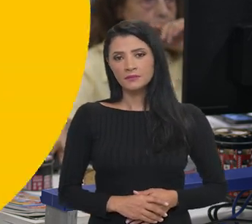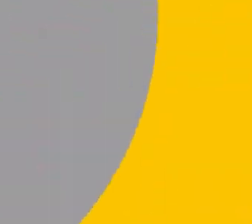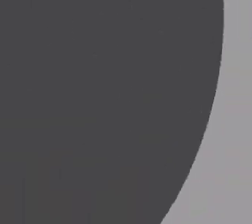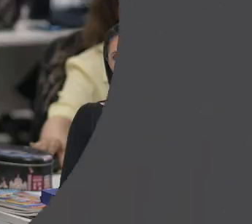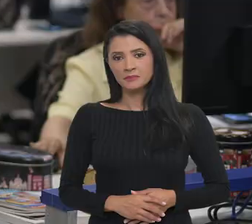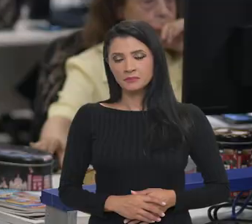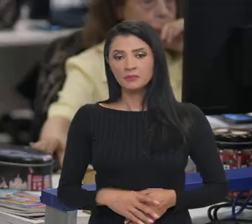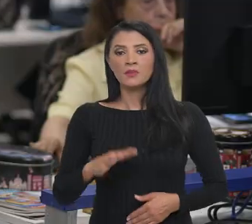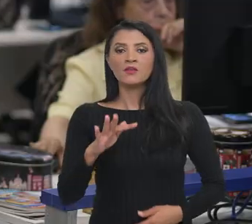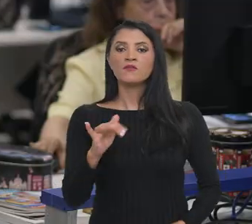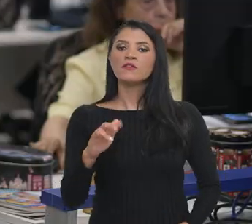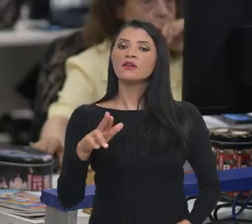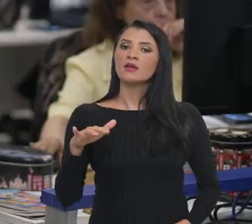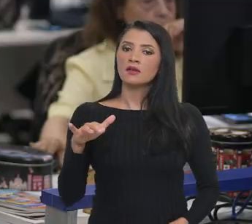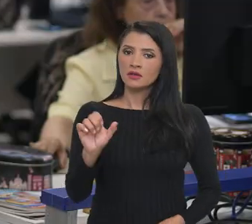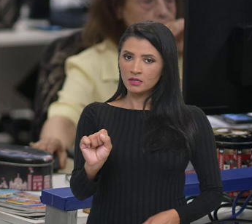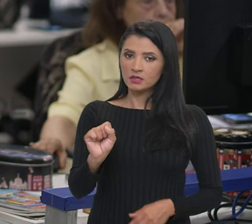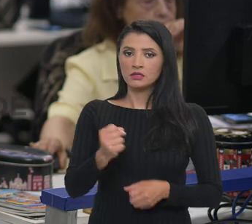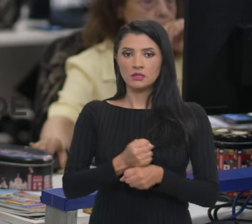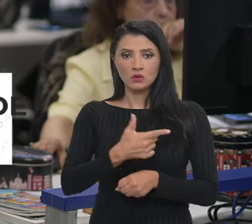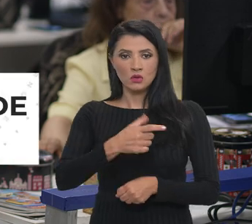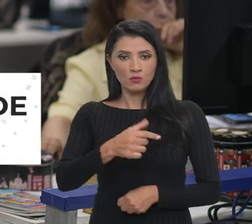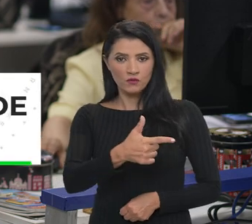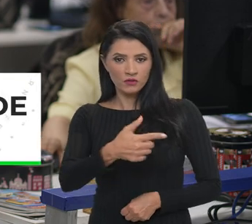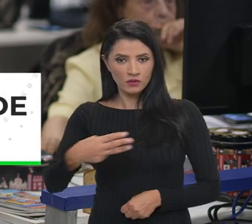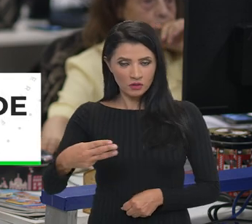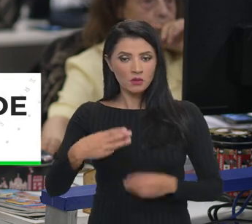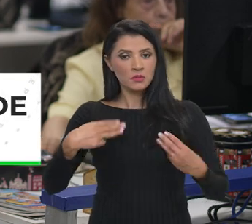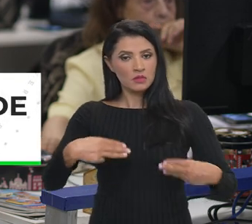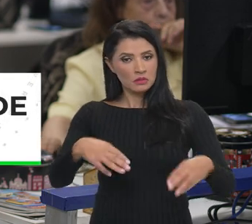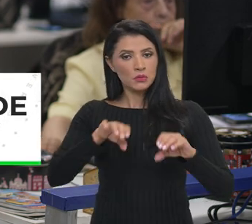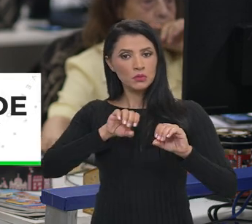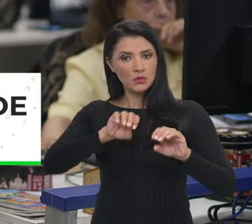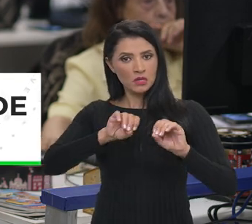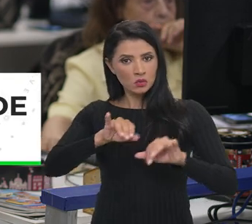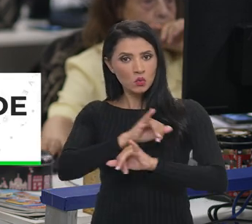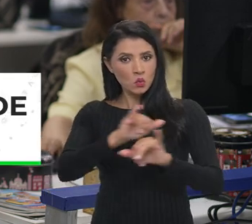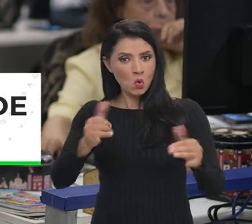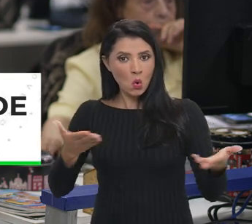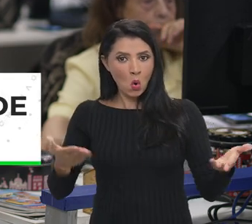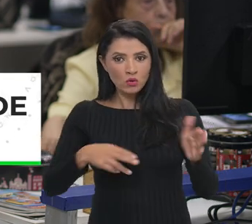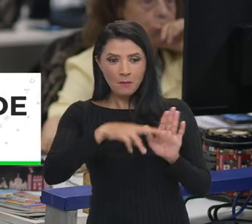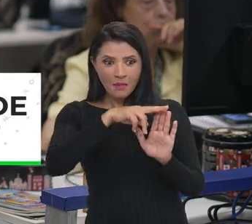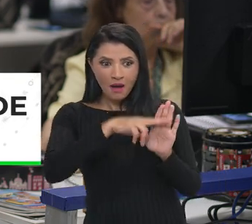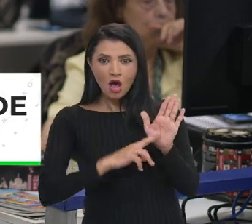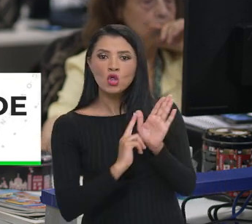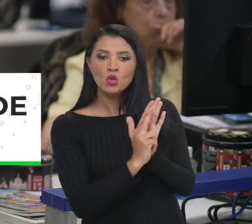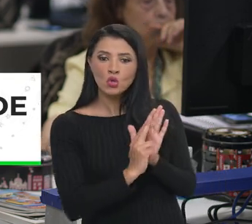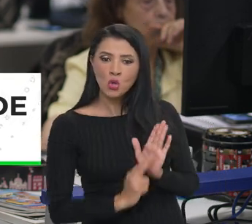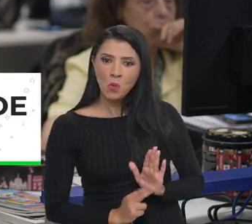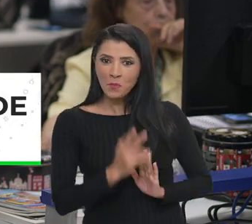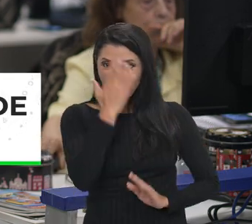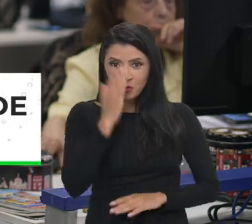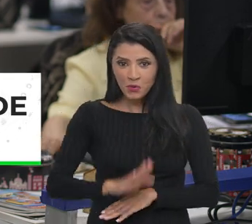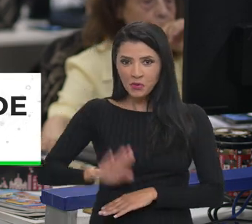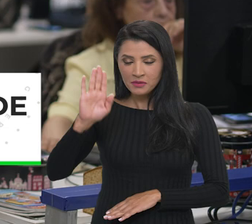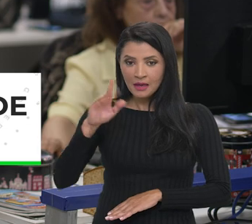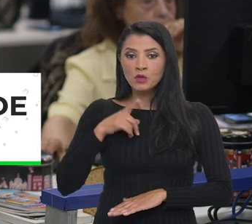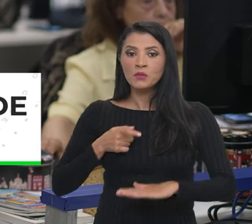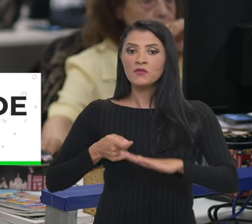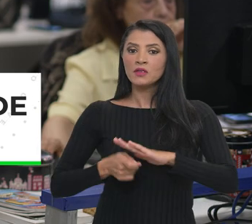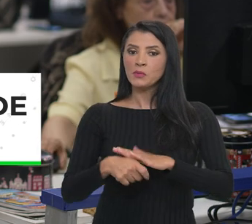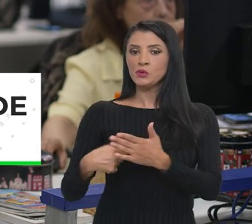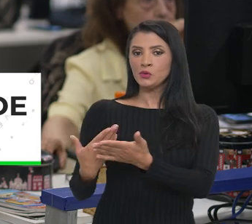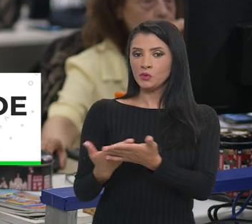gov.br/gestão. FIES 2023. O Ministério da Educação divulgou hoje a lista de espera dos candidatos ao Fundo